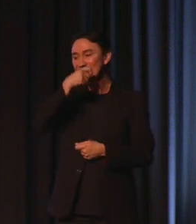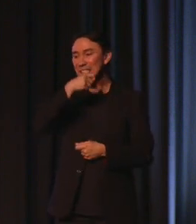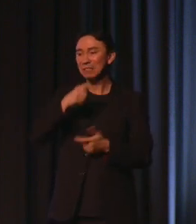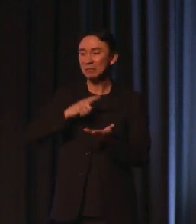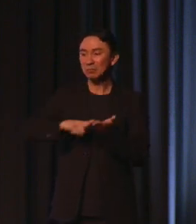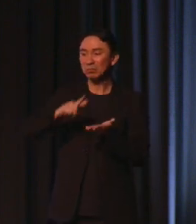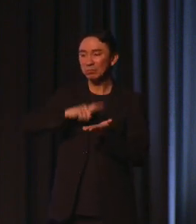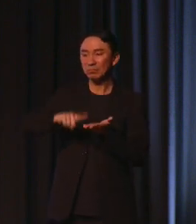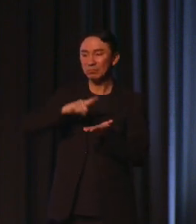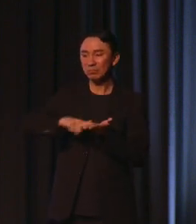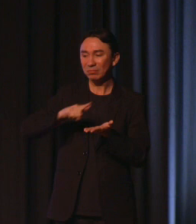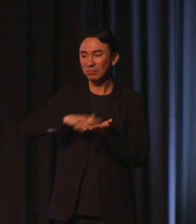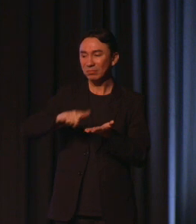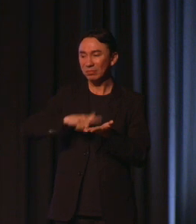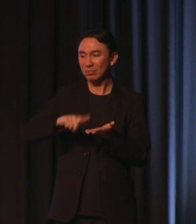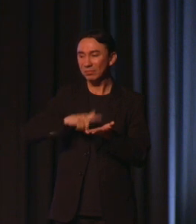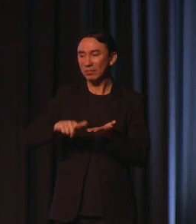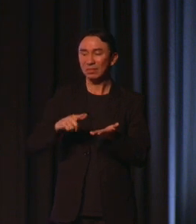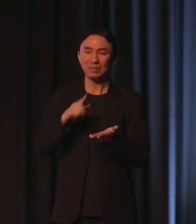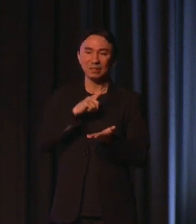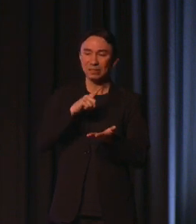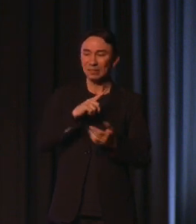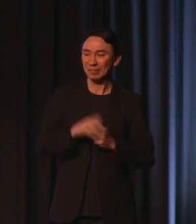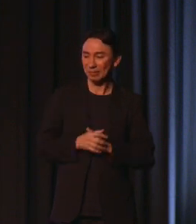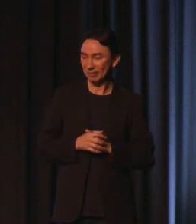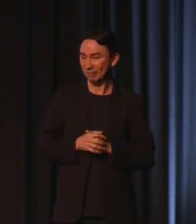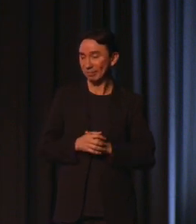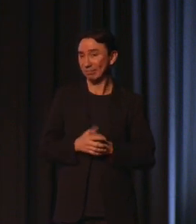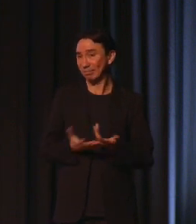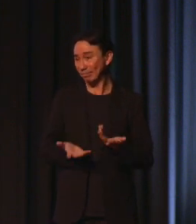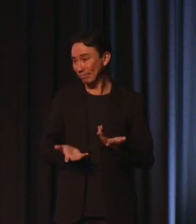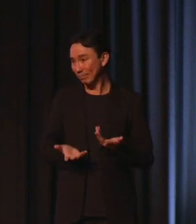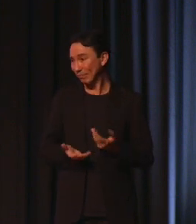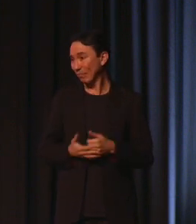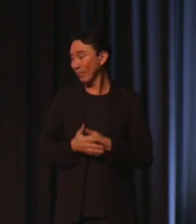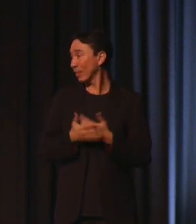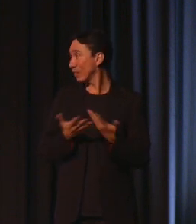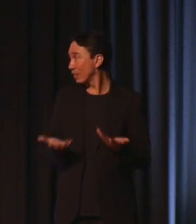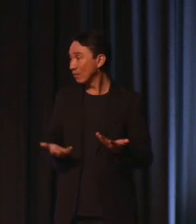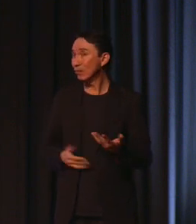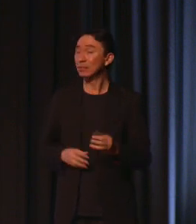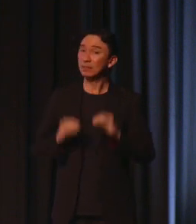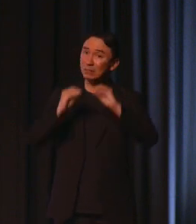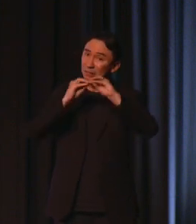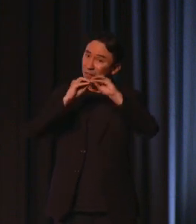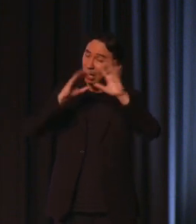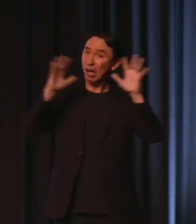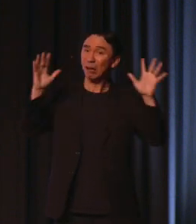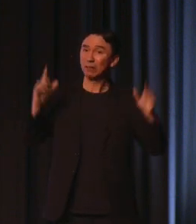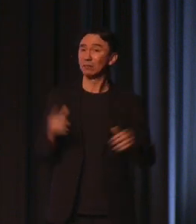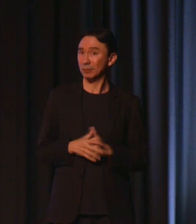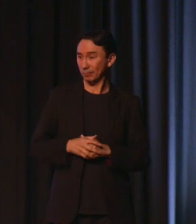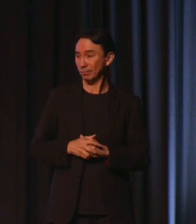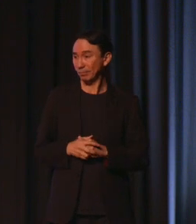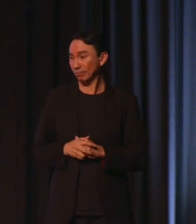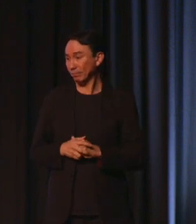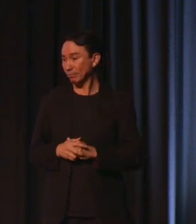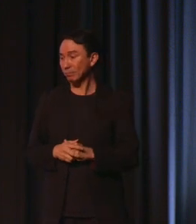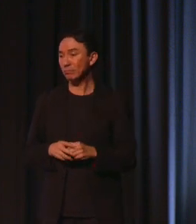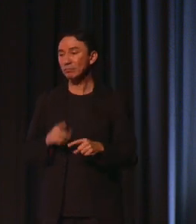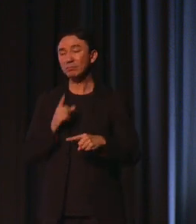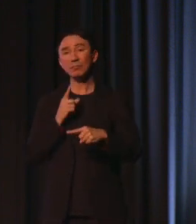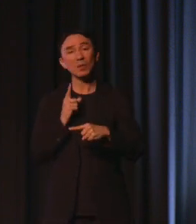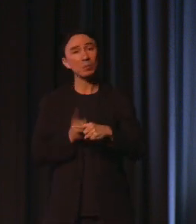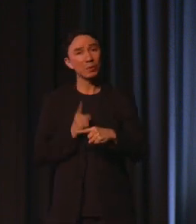seja o não uso do fio dental ou a escovação inadequada. Então, isso a gente deixa claro, porque